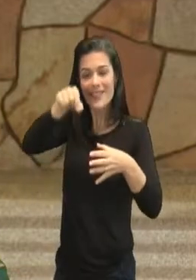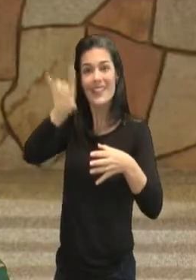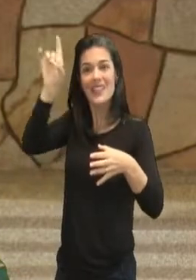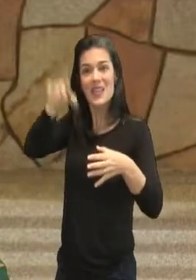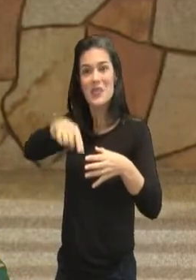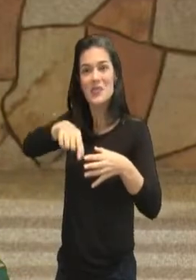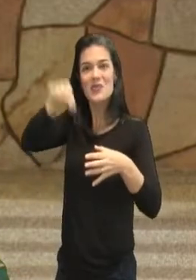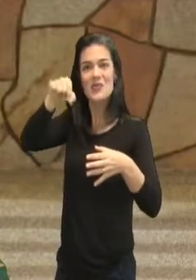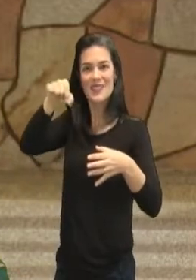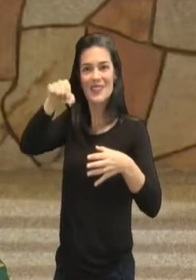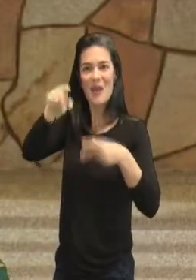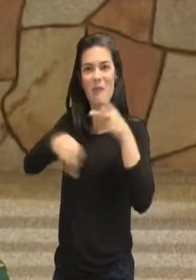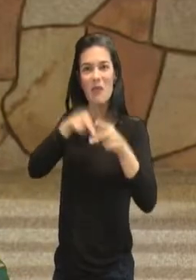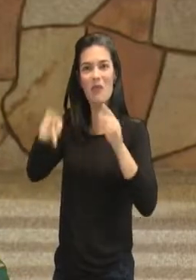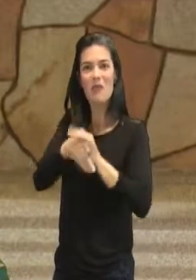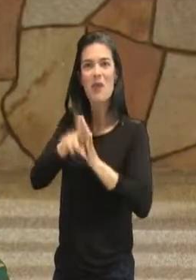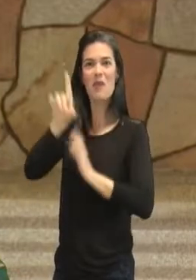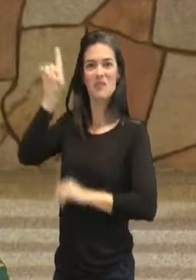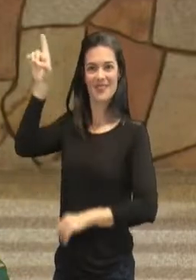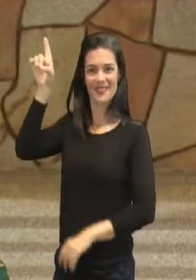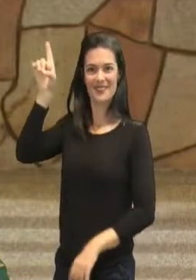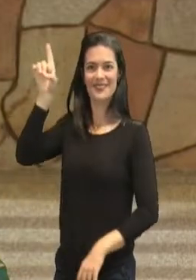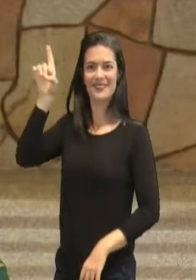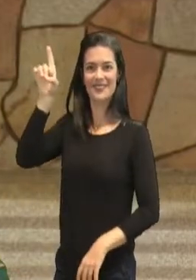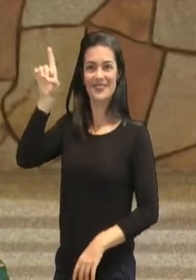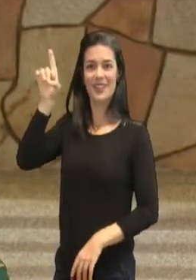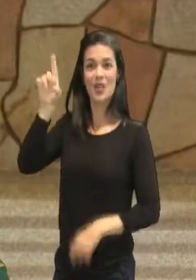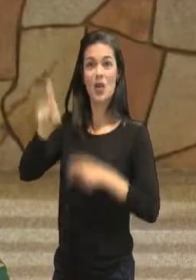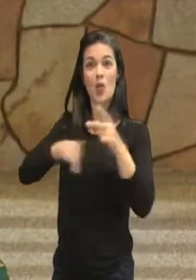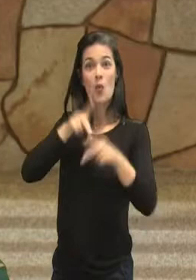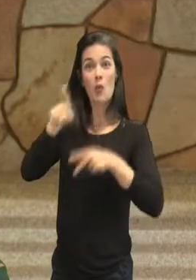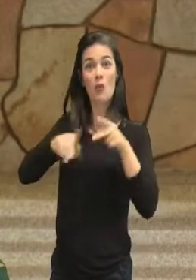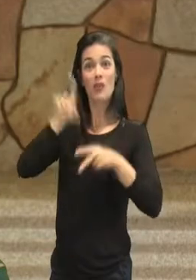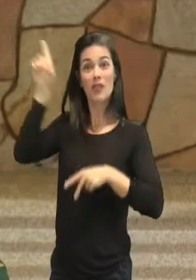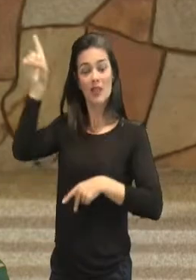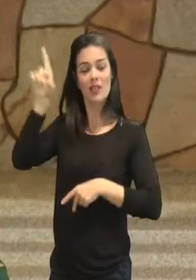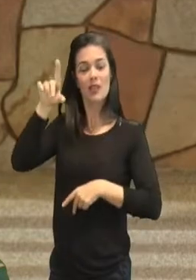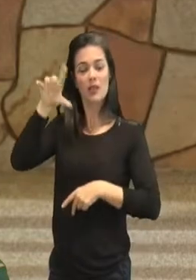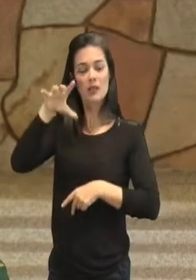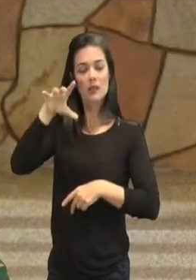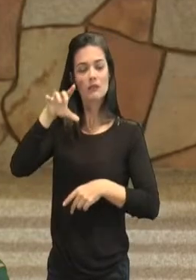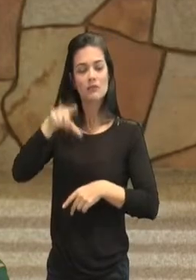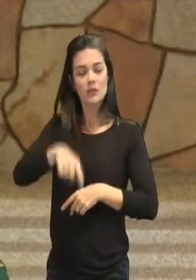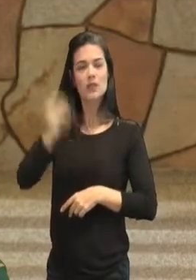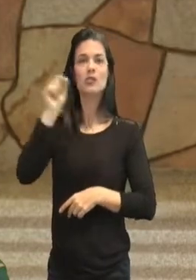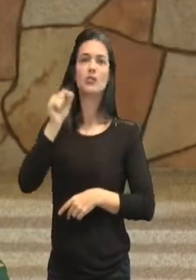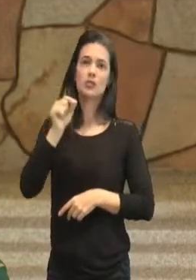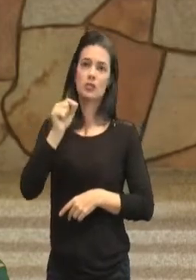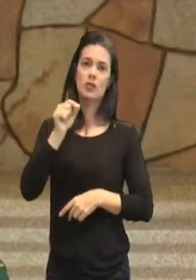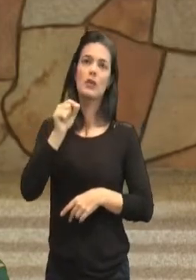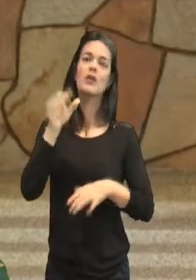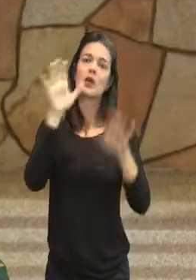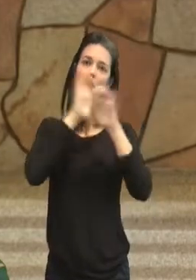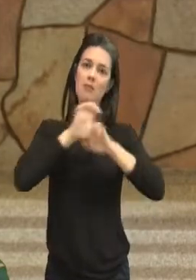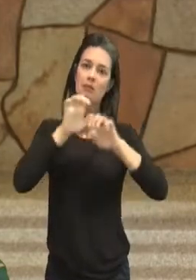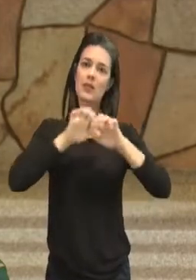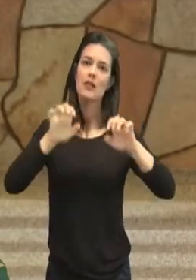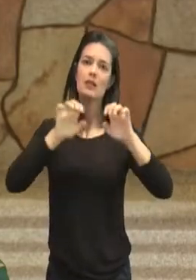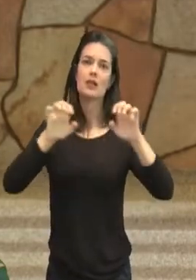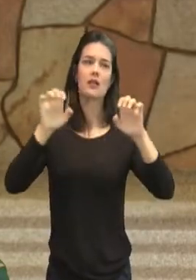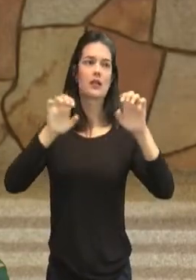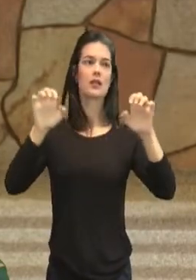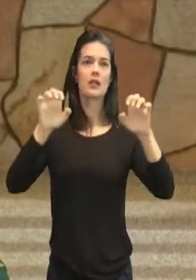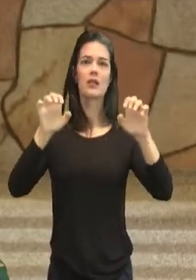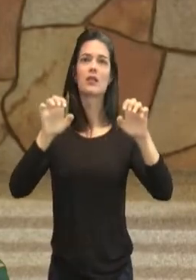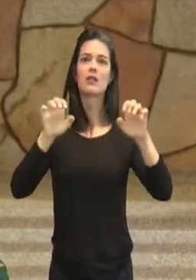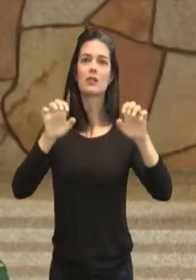santa, propriedade exclusiva de Deus, o povo adquirido para anunciar aquele que nos resgatou das